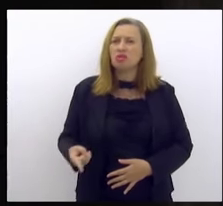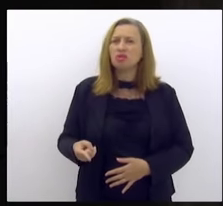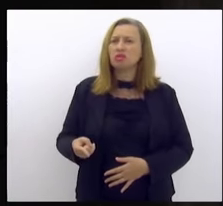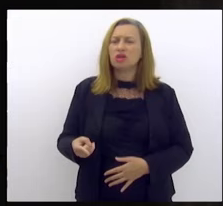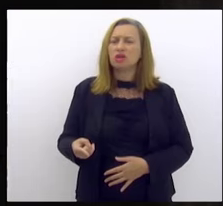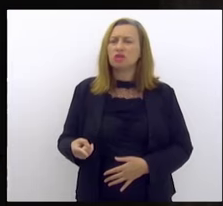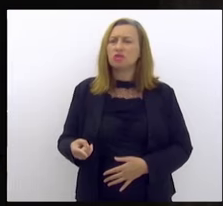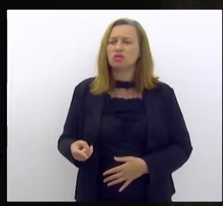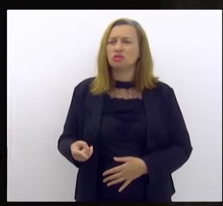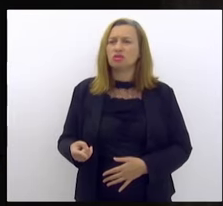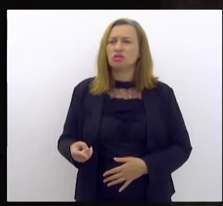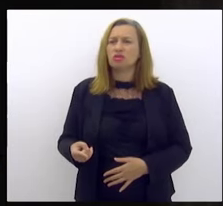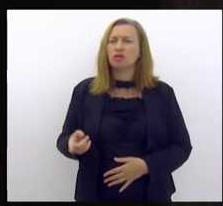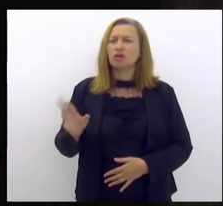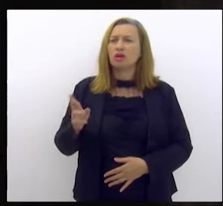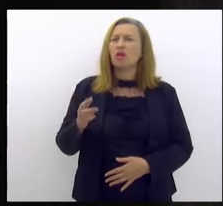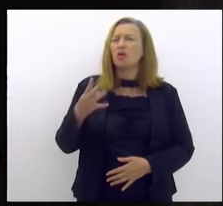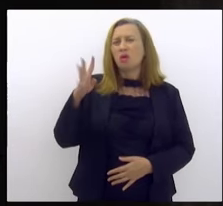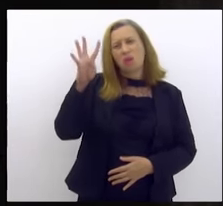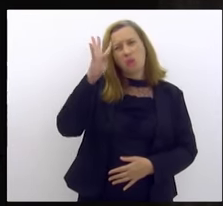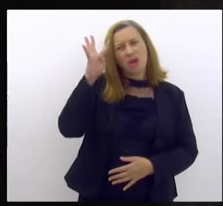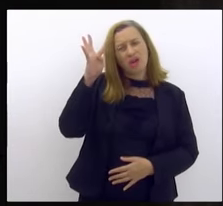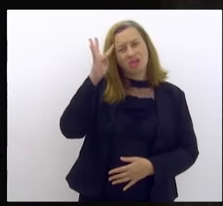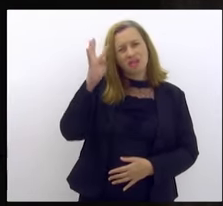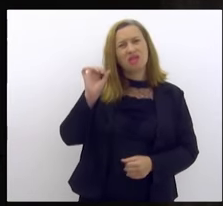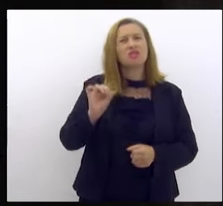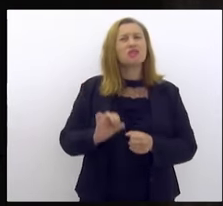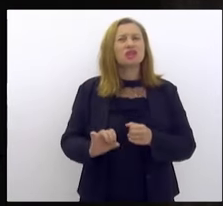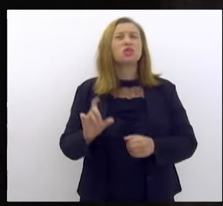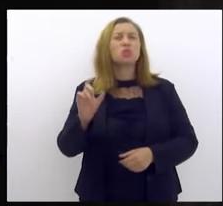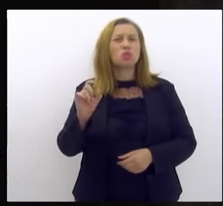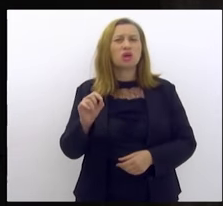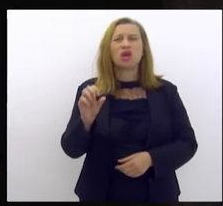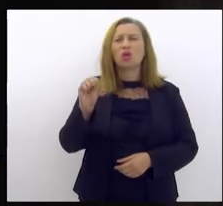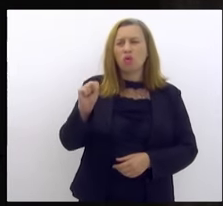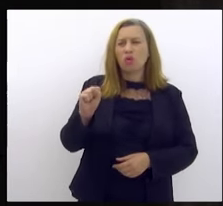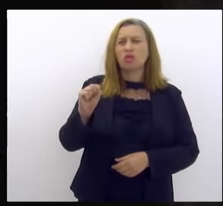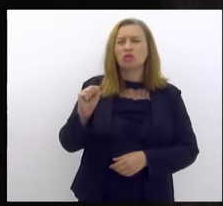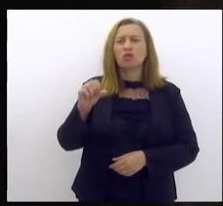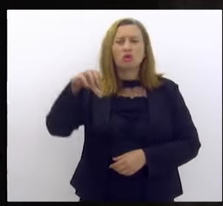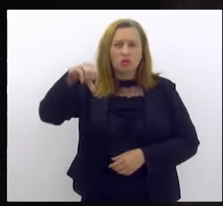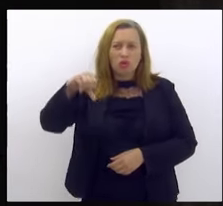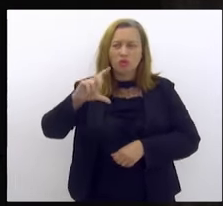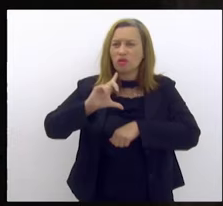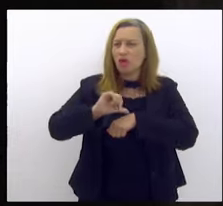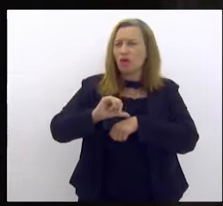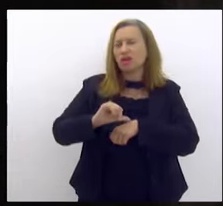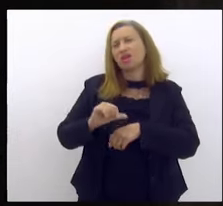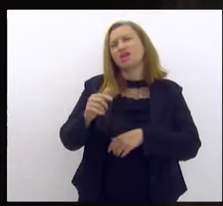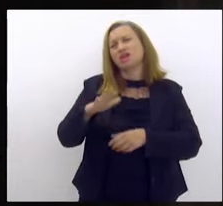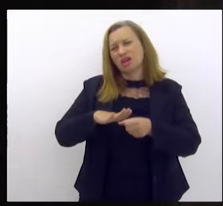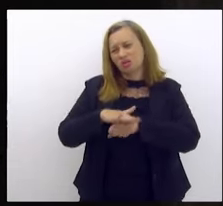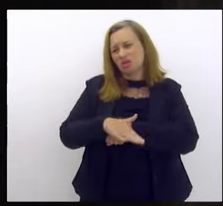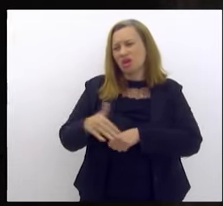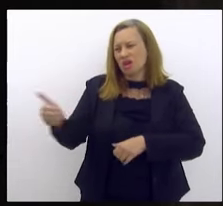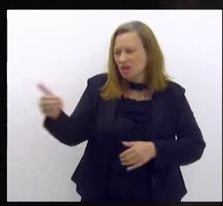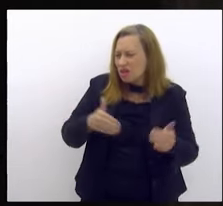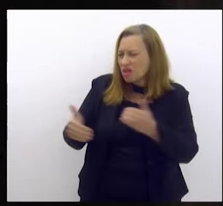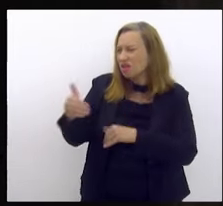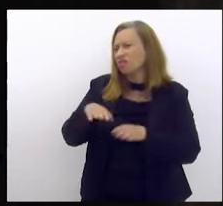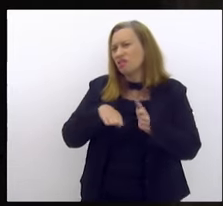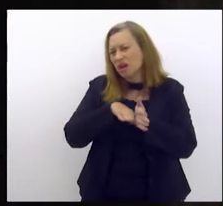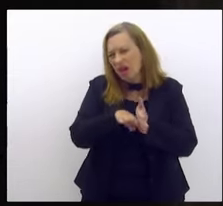numa quarta-feira, vai estar fazendo o quê? 8, 9 horas da noite, botando o carrinho para dentro, para